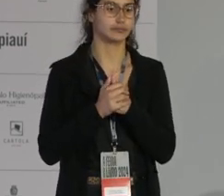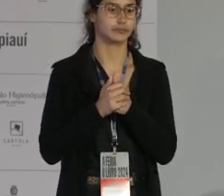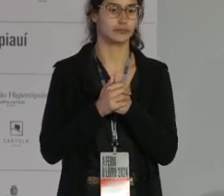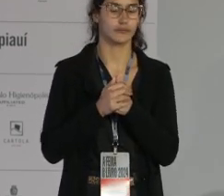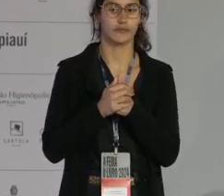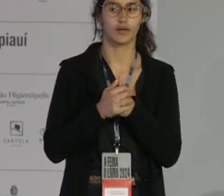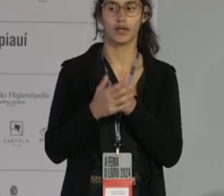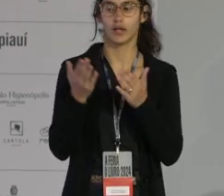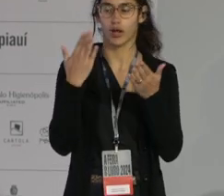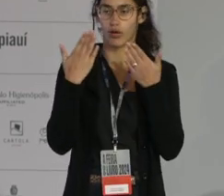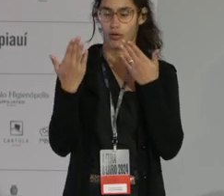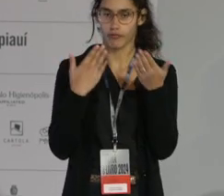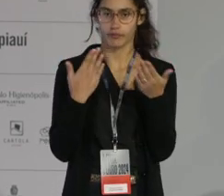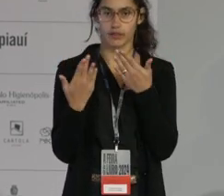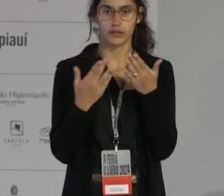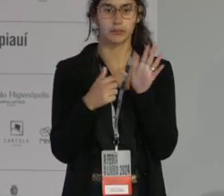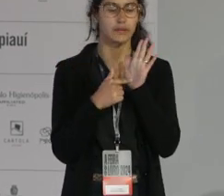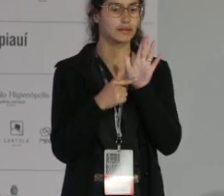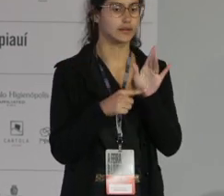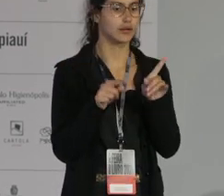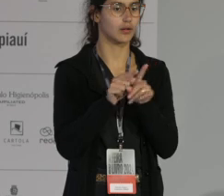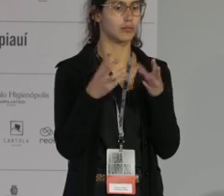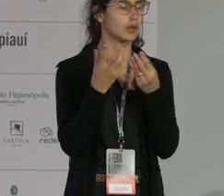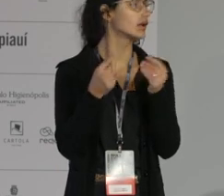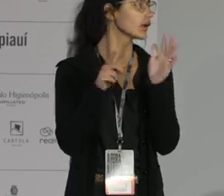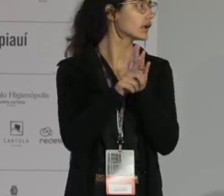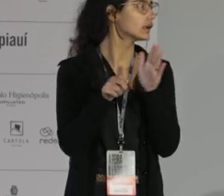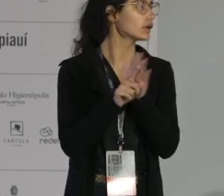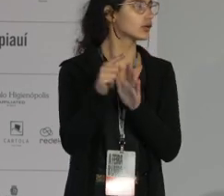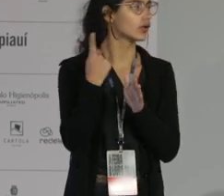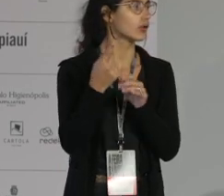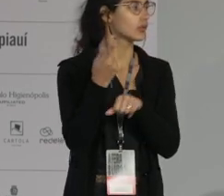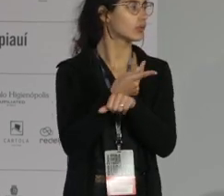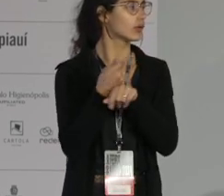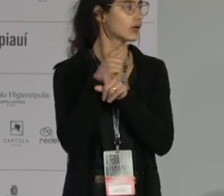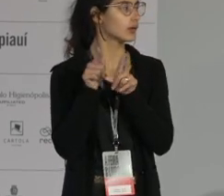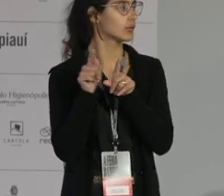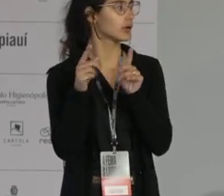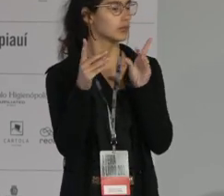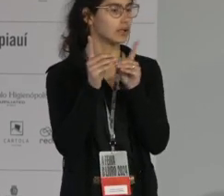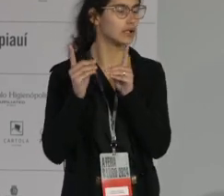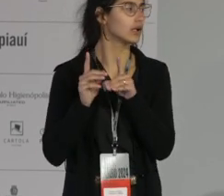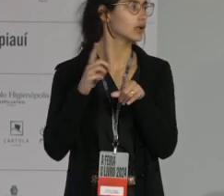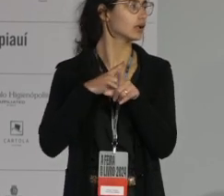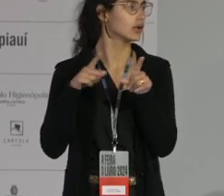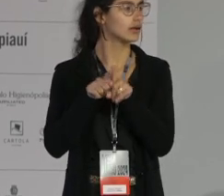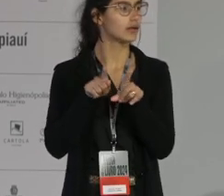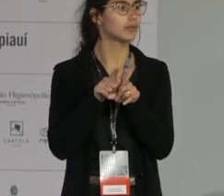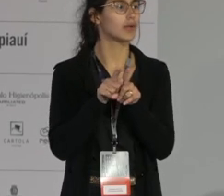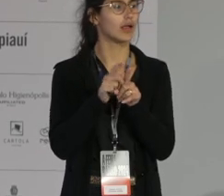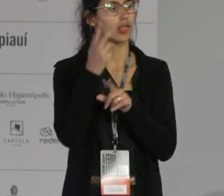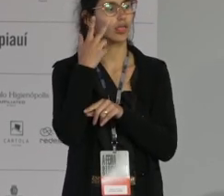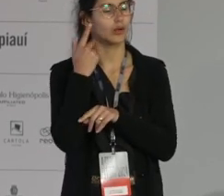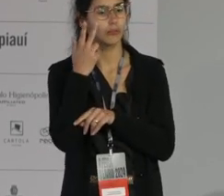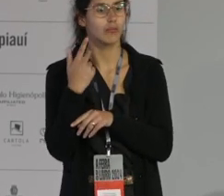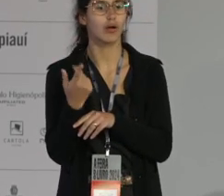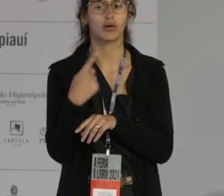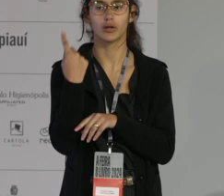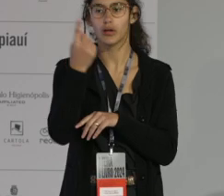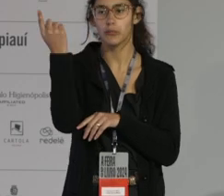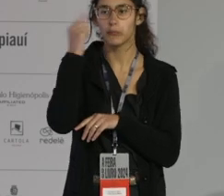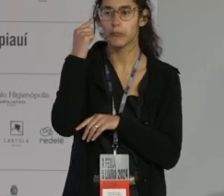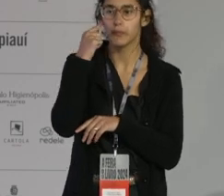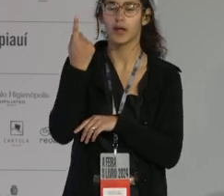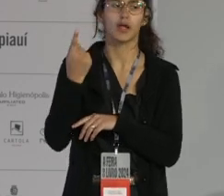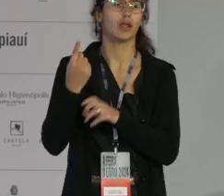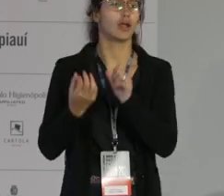na conversa apareceu bastante essa questão de a gente procurar, que é uma tendência, né, supernatural, quando a gente pensa